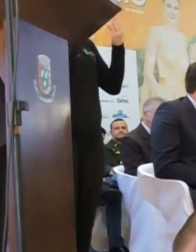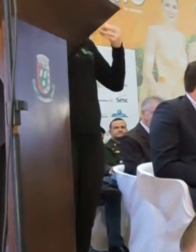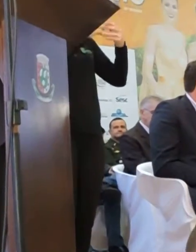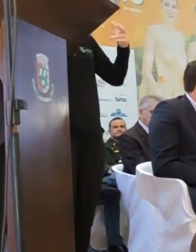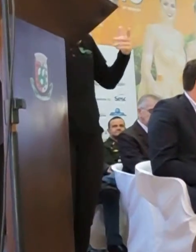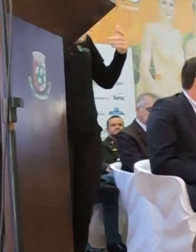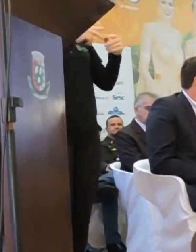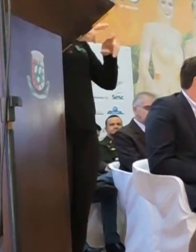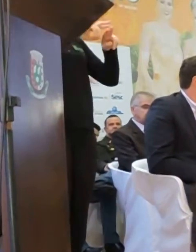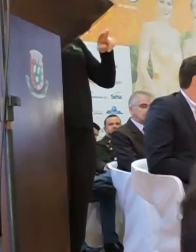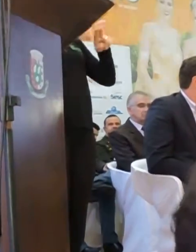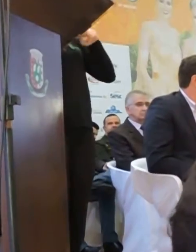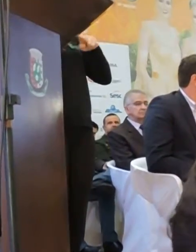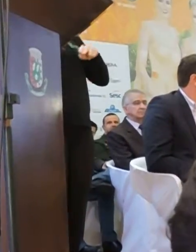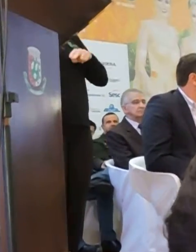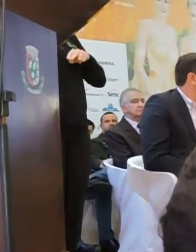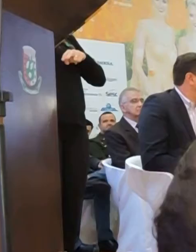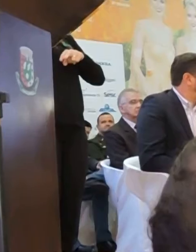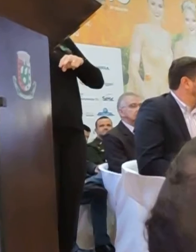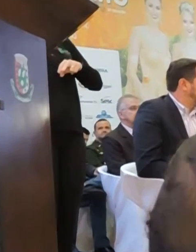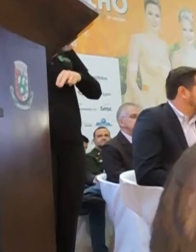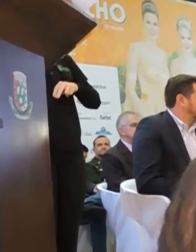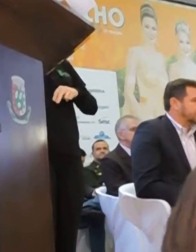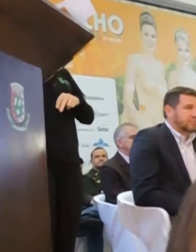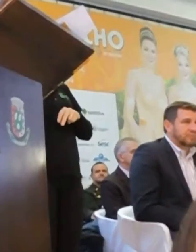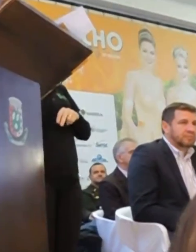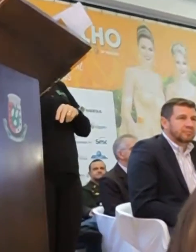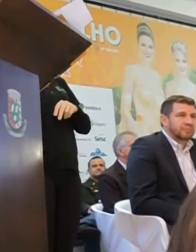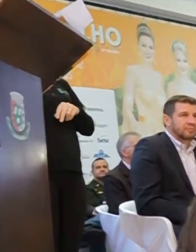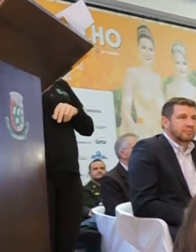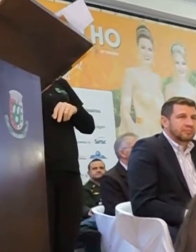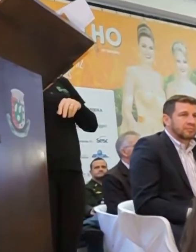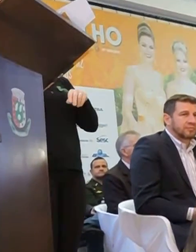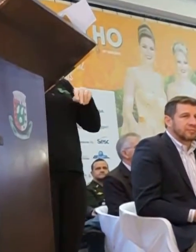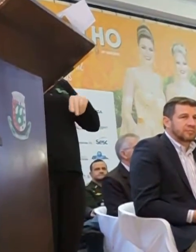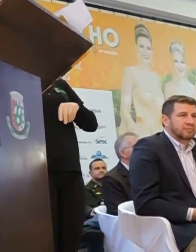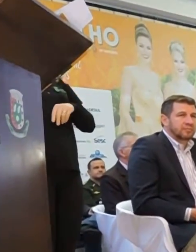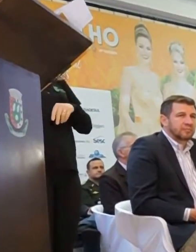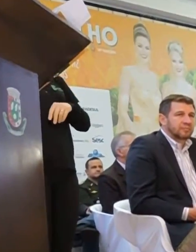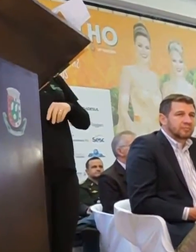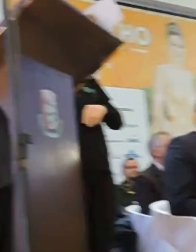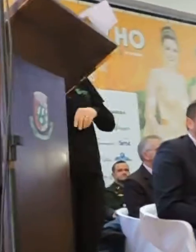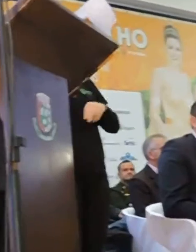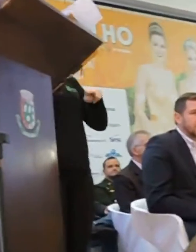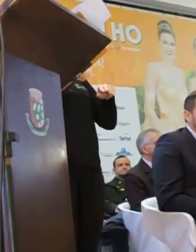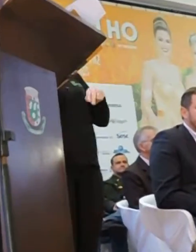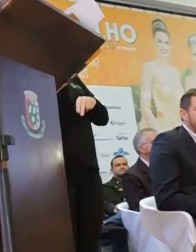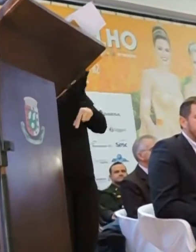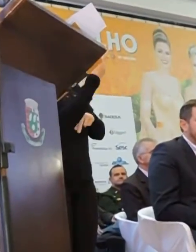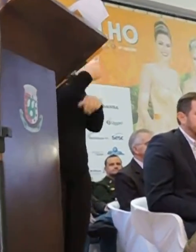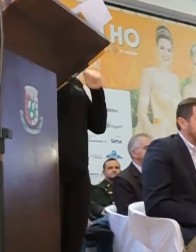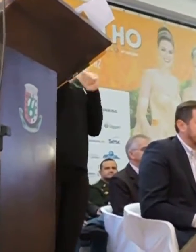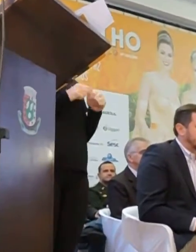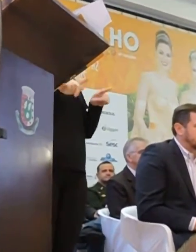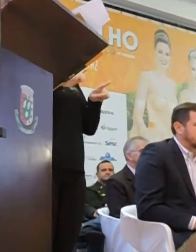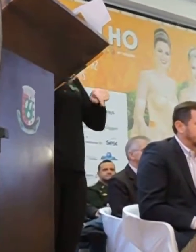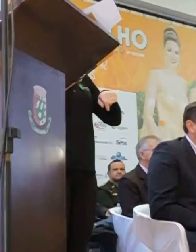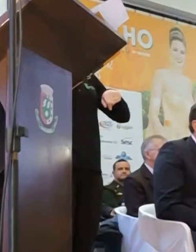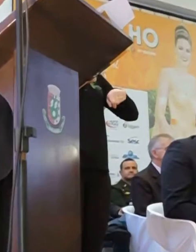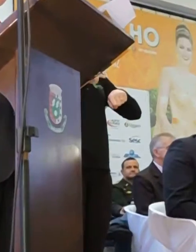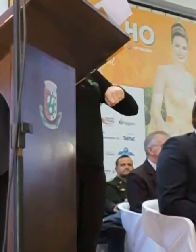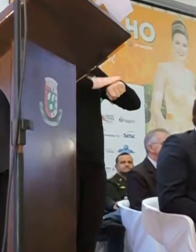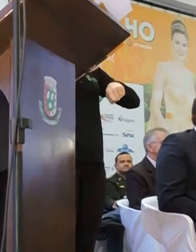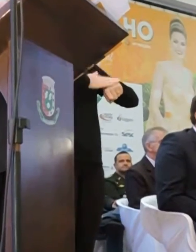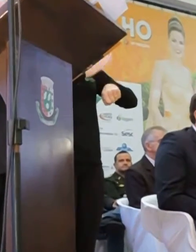E é isso aí que o prefeito Jacques está fazendo aqui. Mas podíamos fazer muito mais se